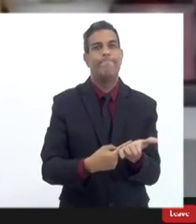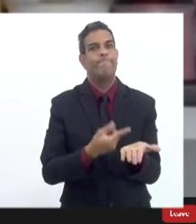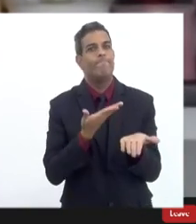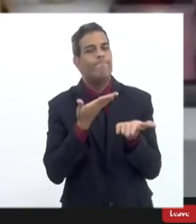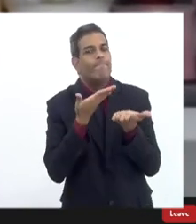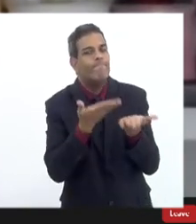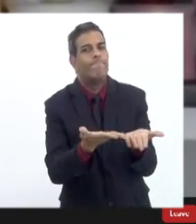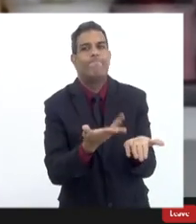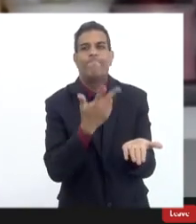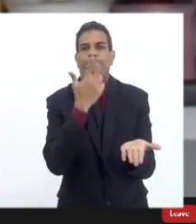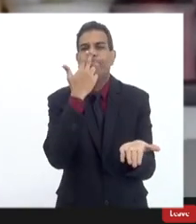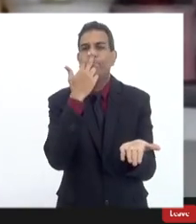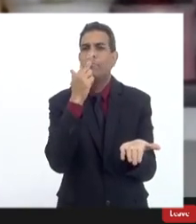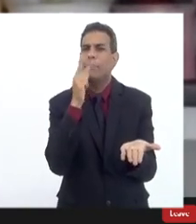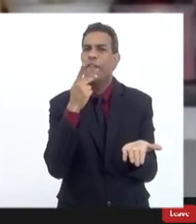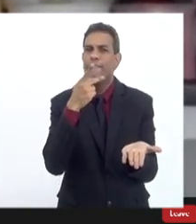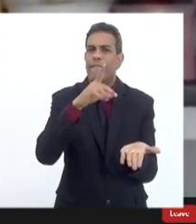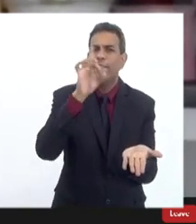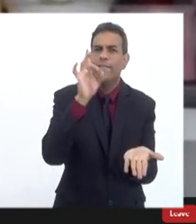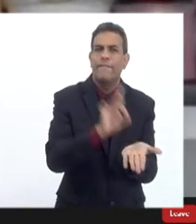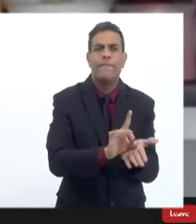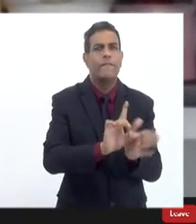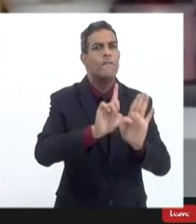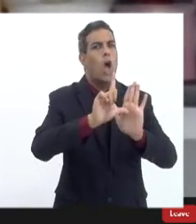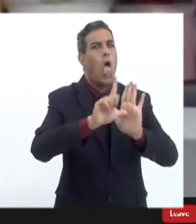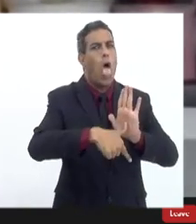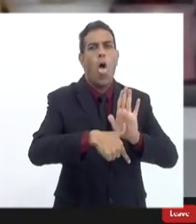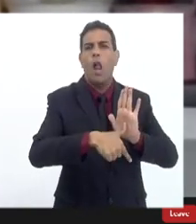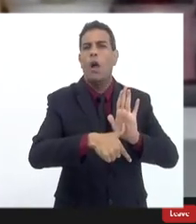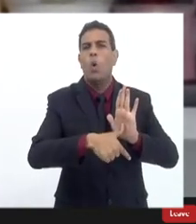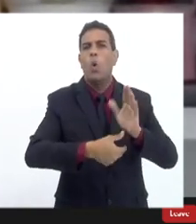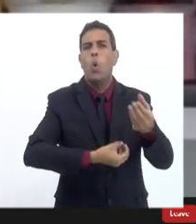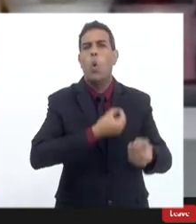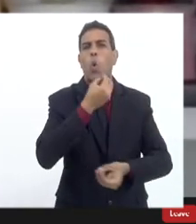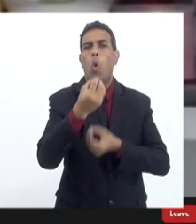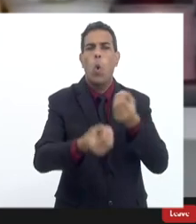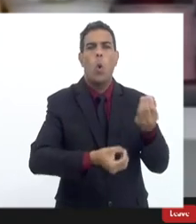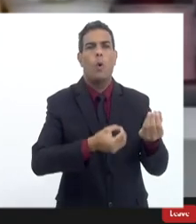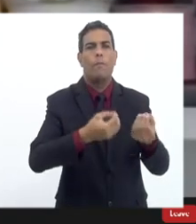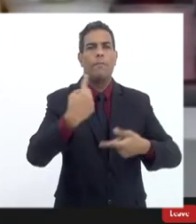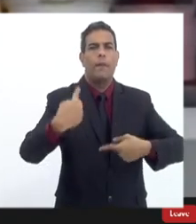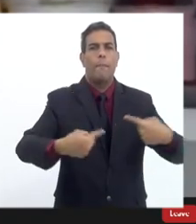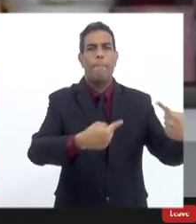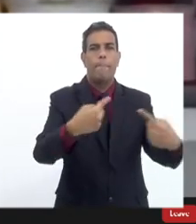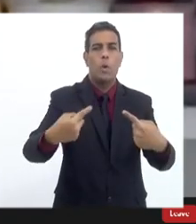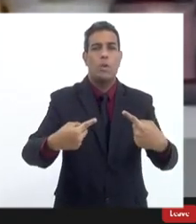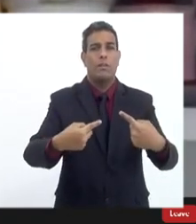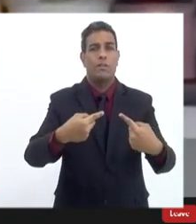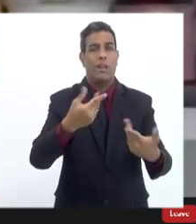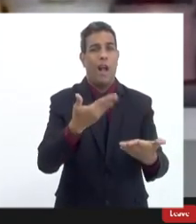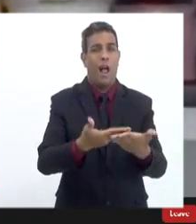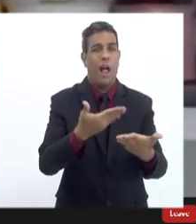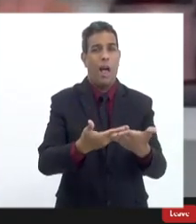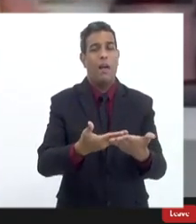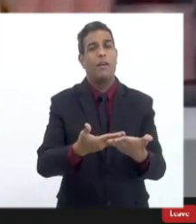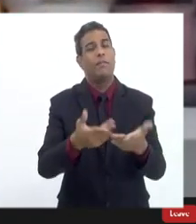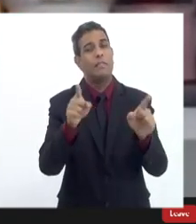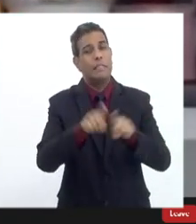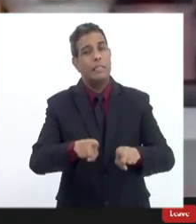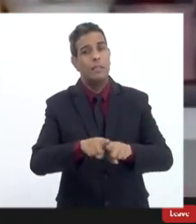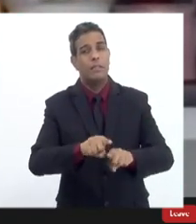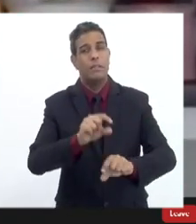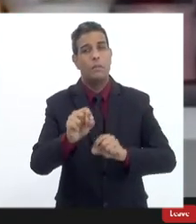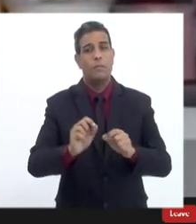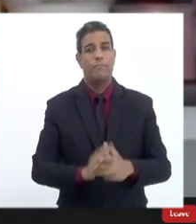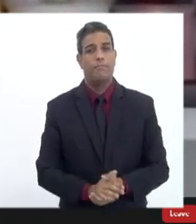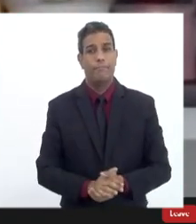atraso enorme na construção das políticas educacionais E aí vou dizer também em